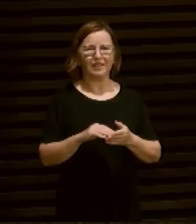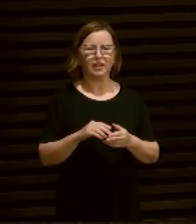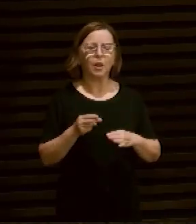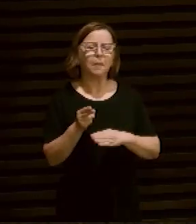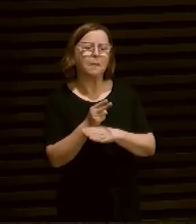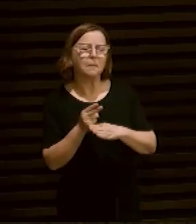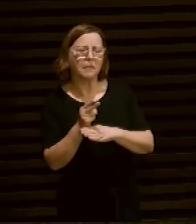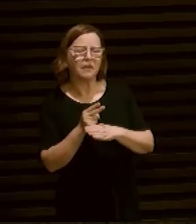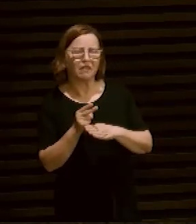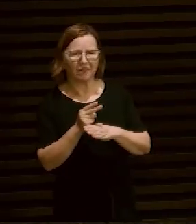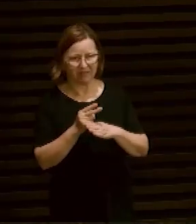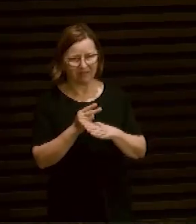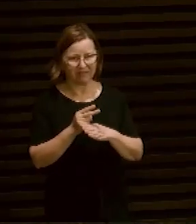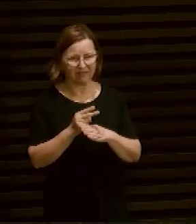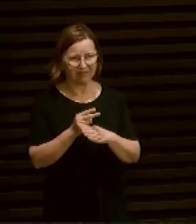caçando